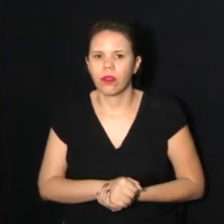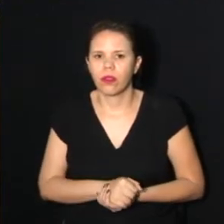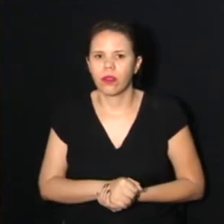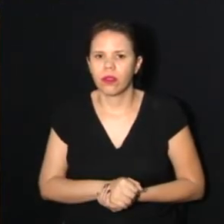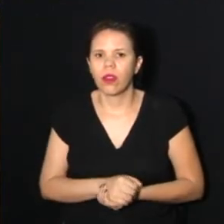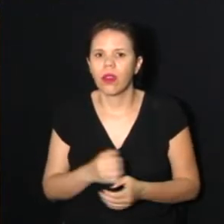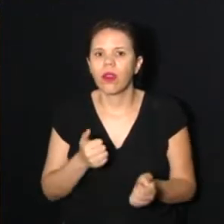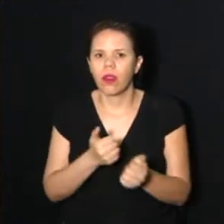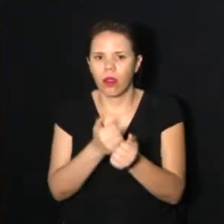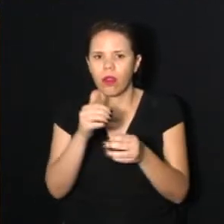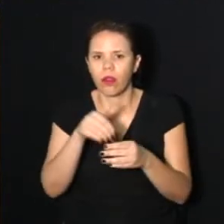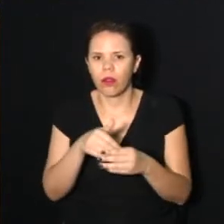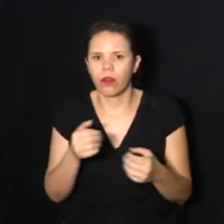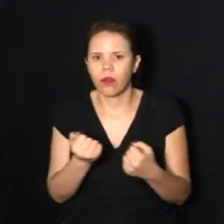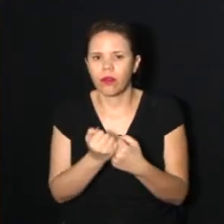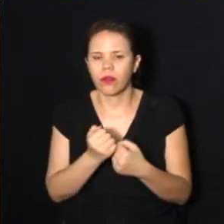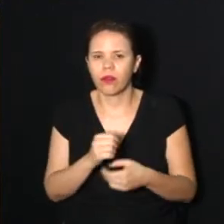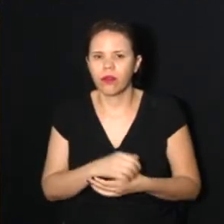eu acompanho.